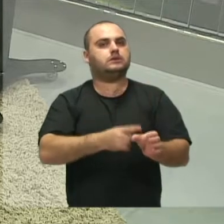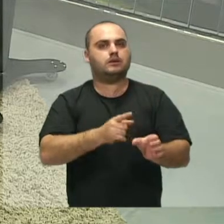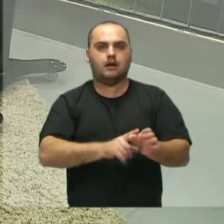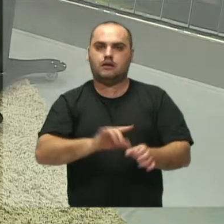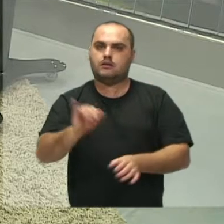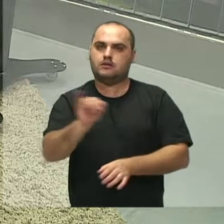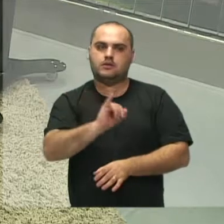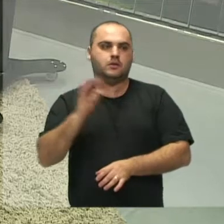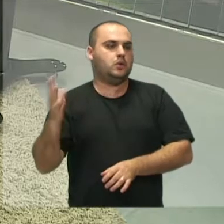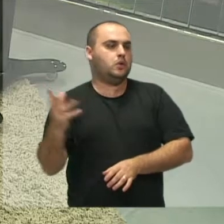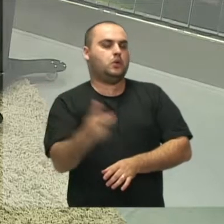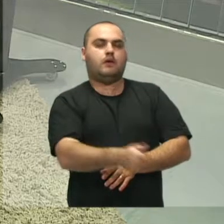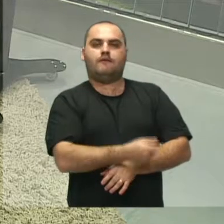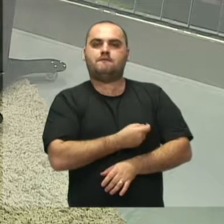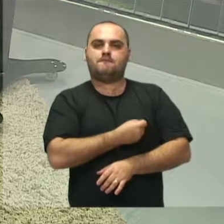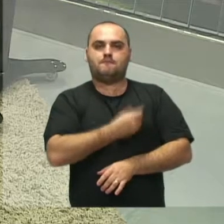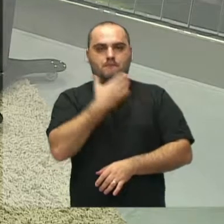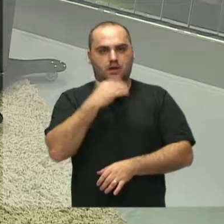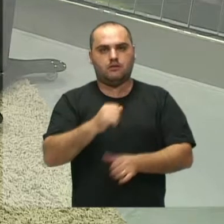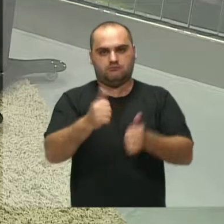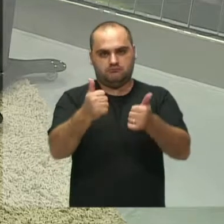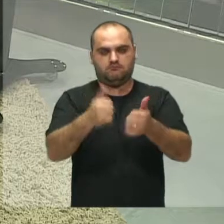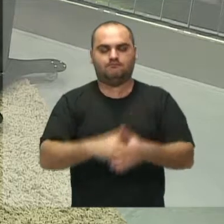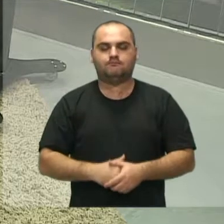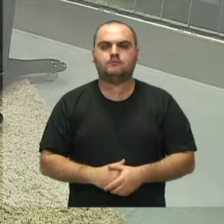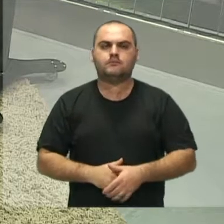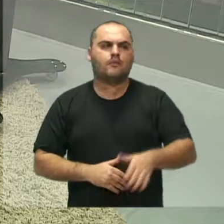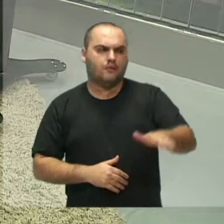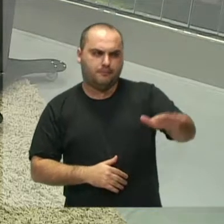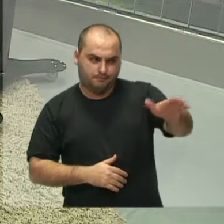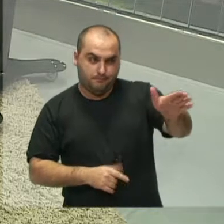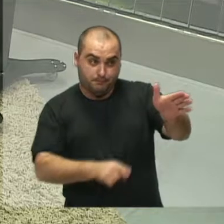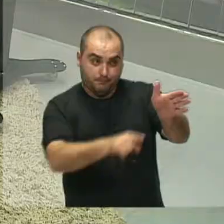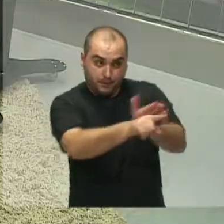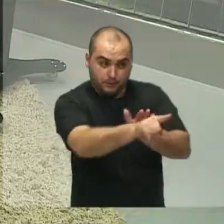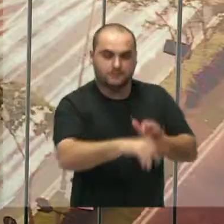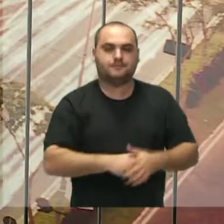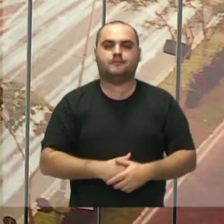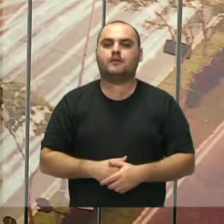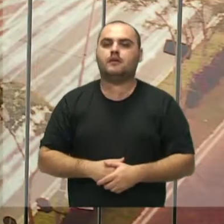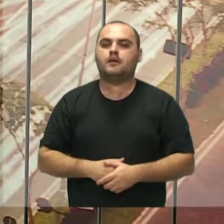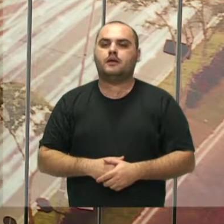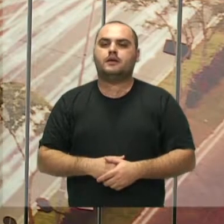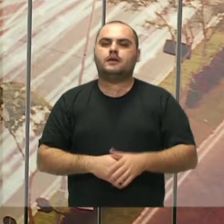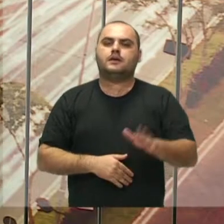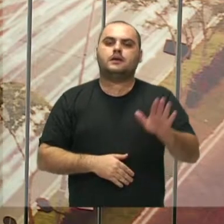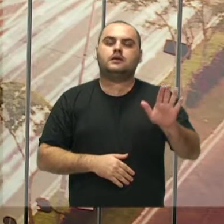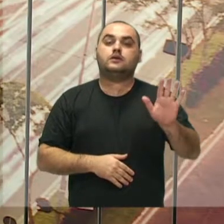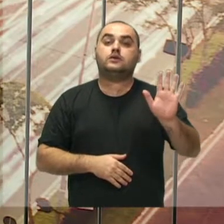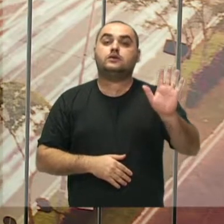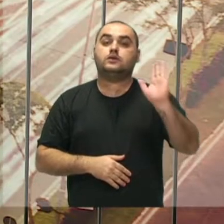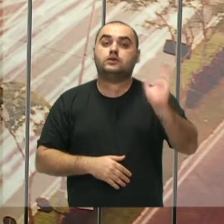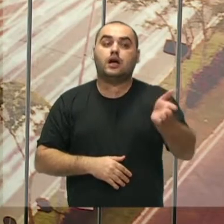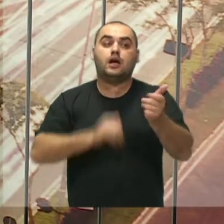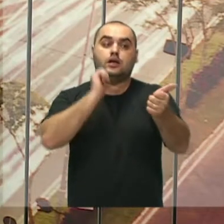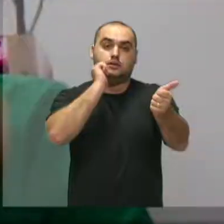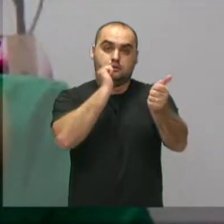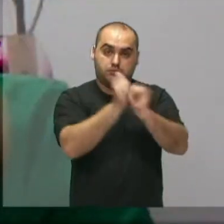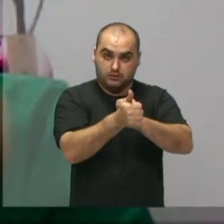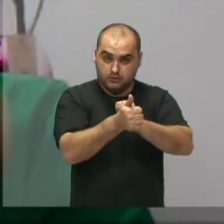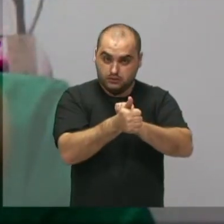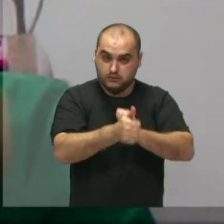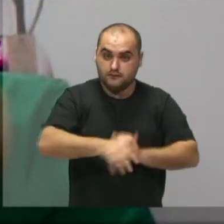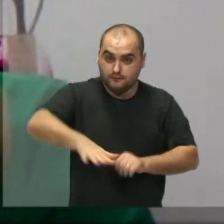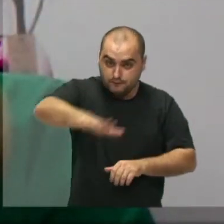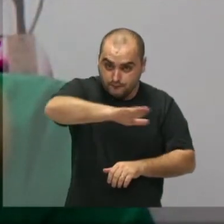todos vivam o melhor, né? Ô Cris, eu quero saber o seguinte, em relação ao esporte, você também